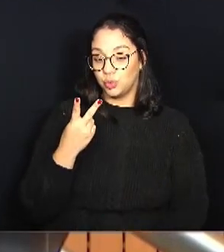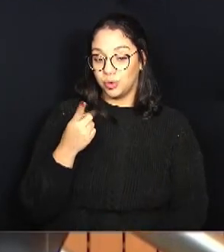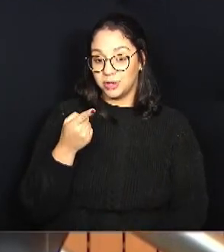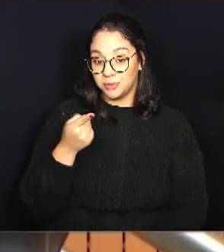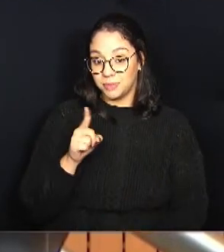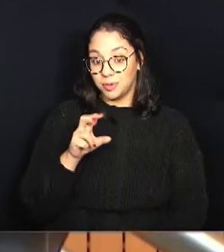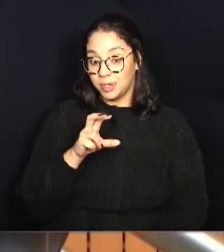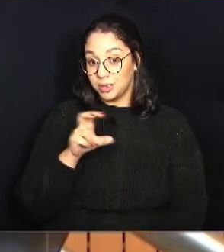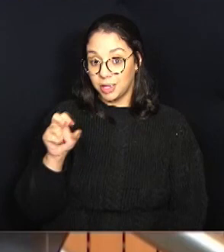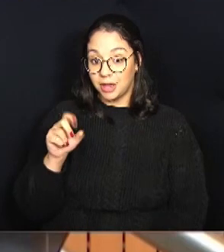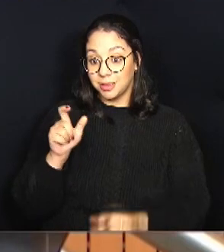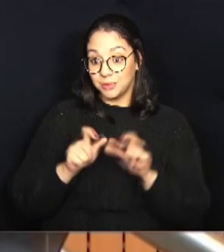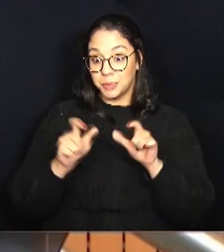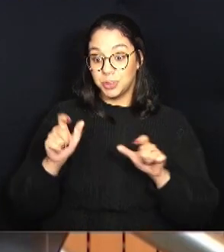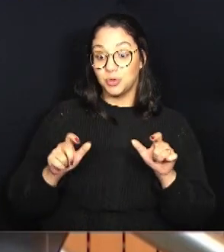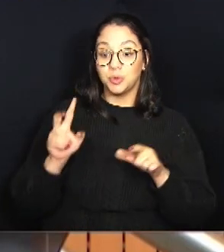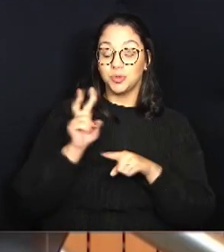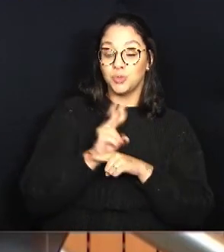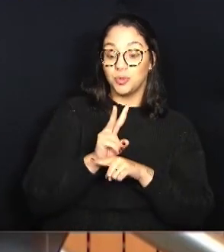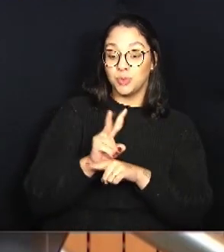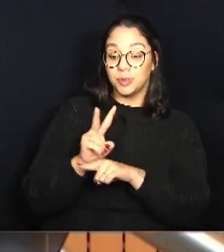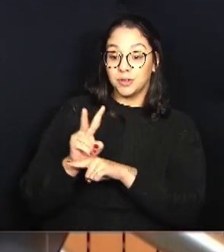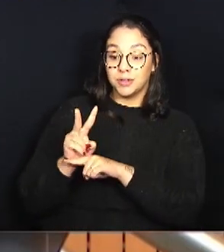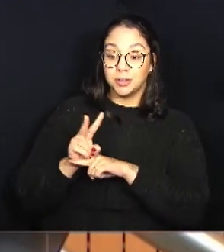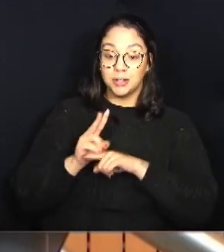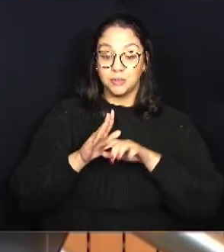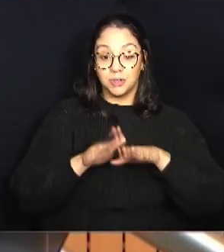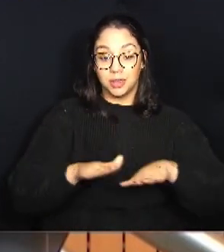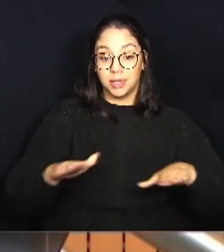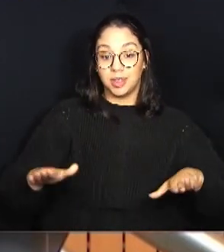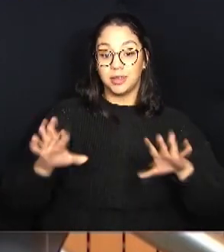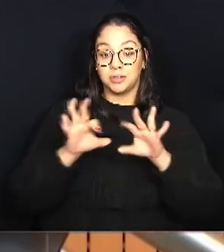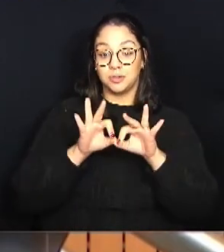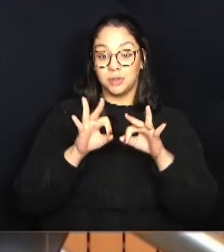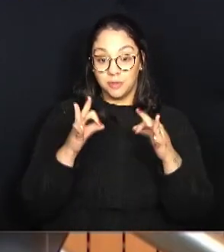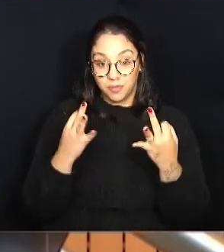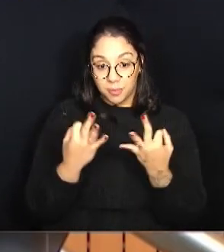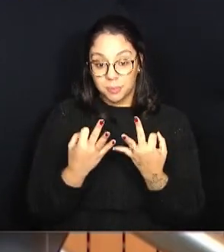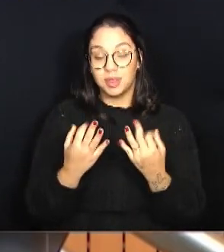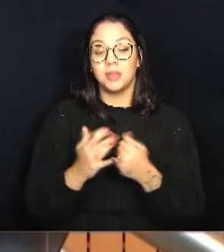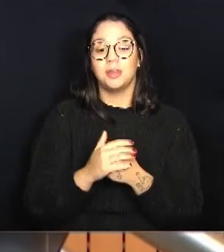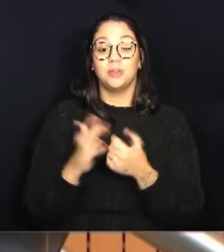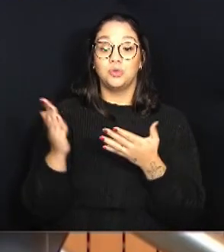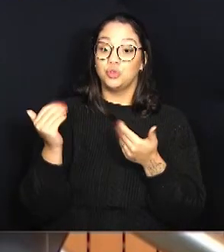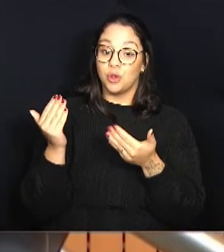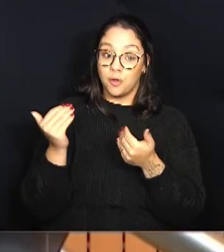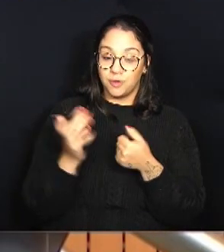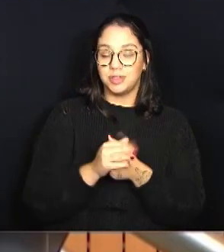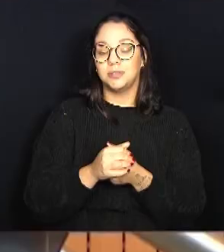mais, cuidando daquelas crianças, daquelas famílias, né, daqueles jovens.